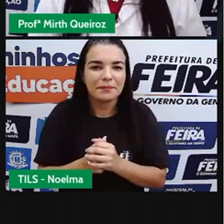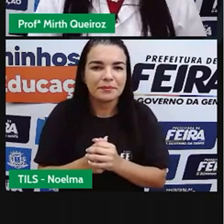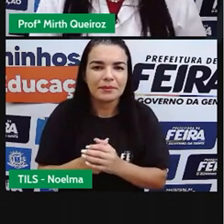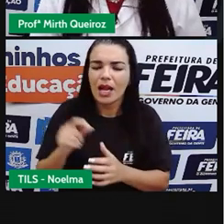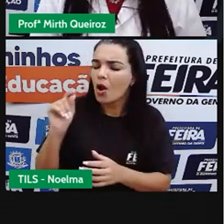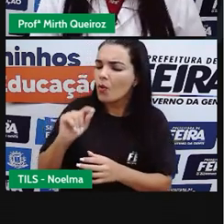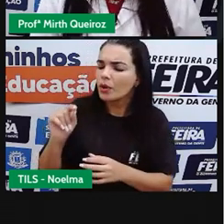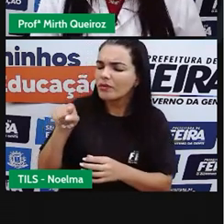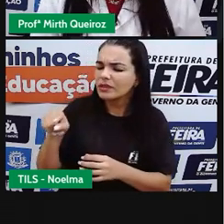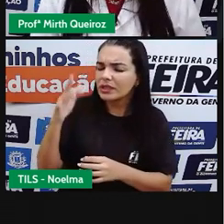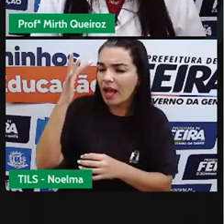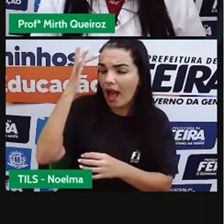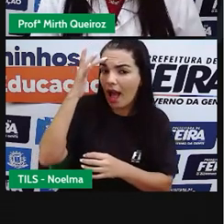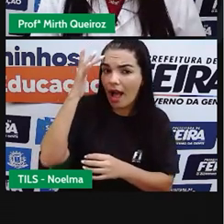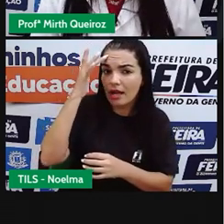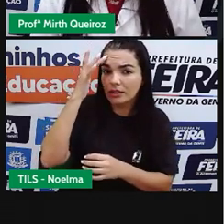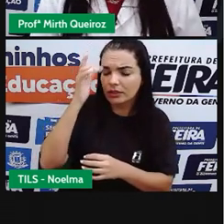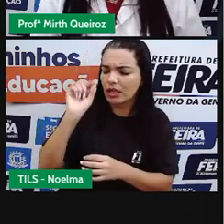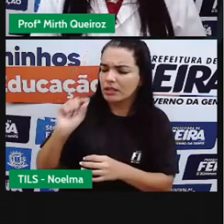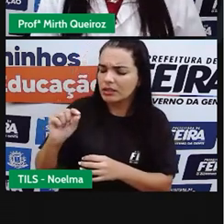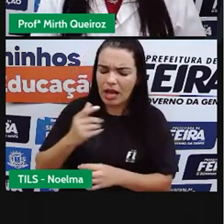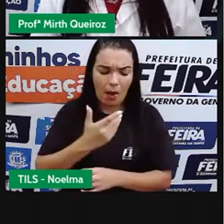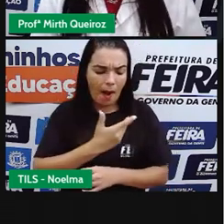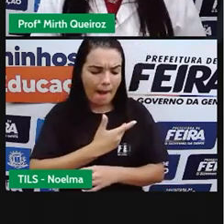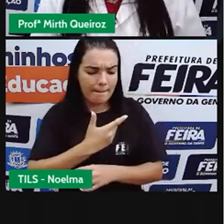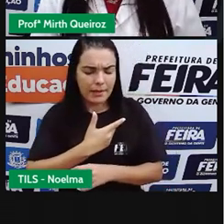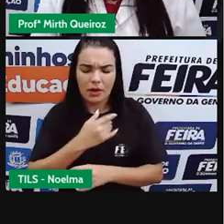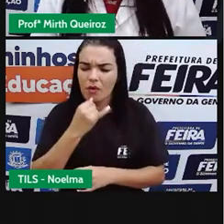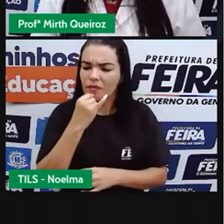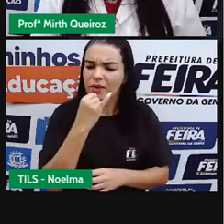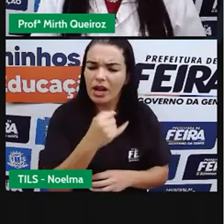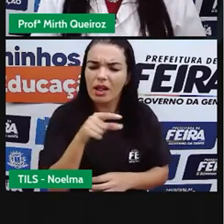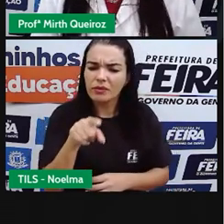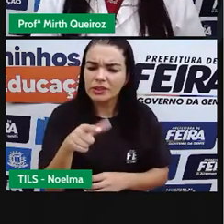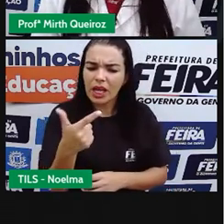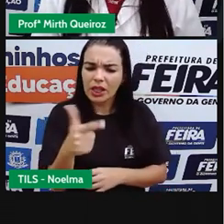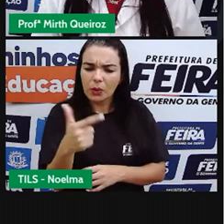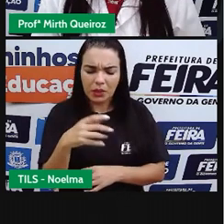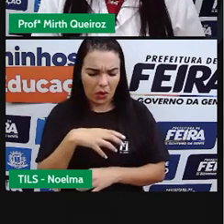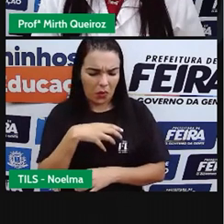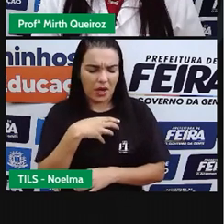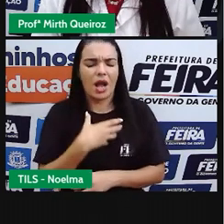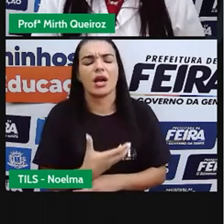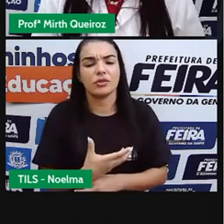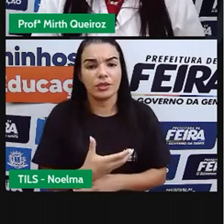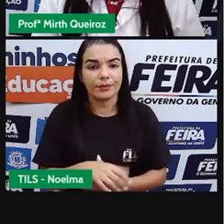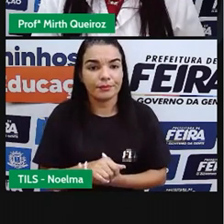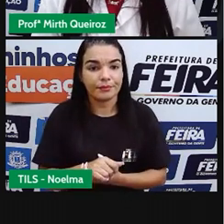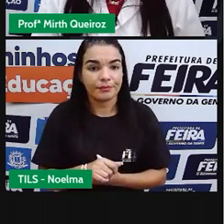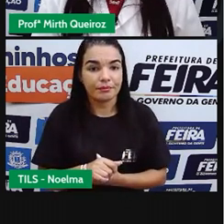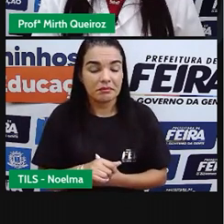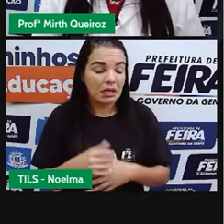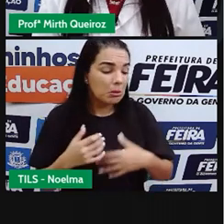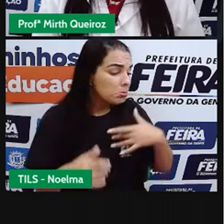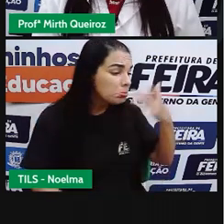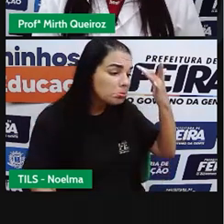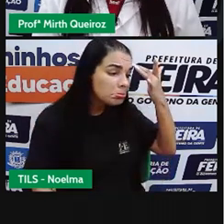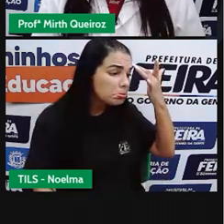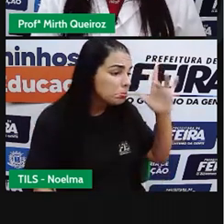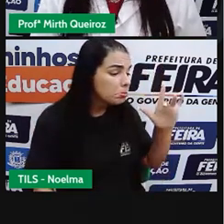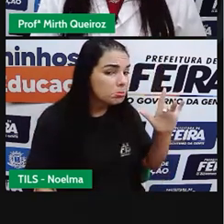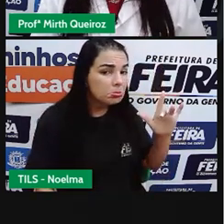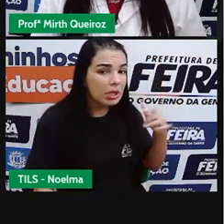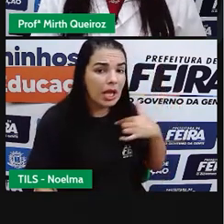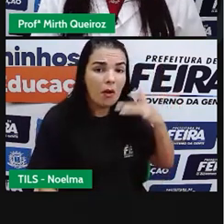O que você acha que levou seu amigo a dizer isso a seu respeito? Não